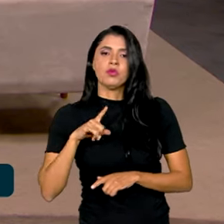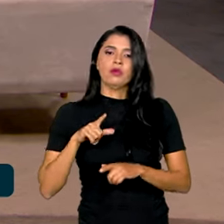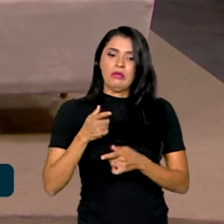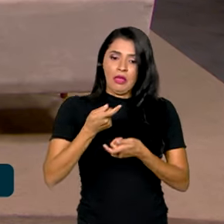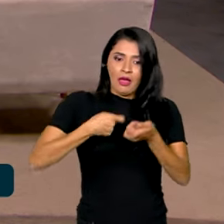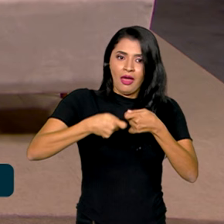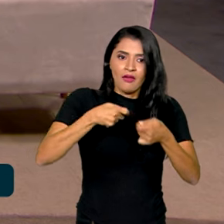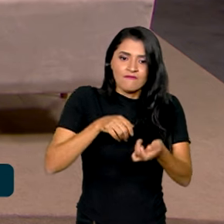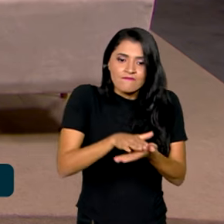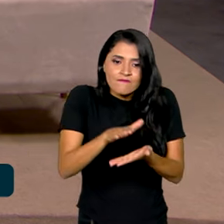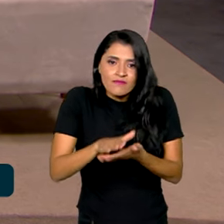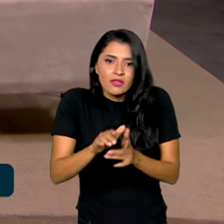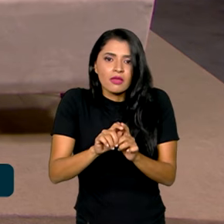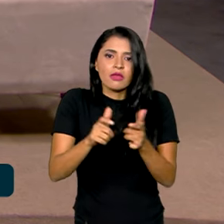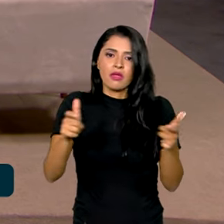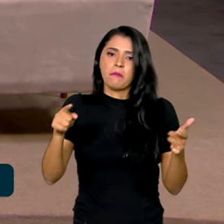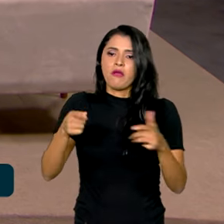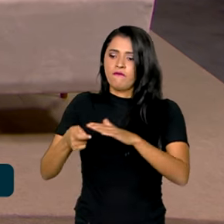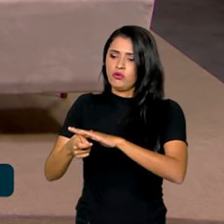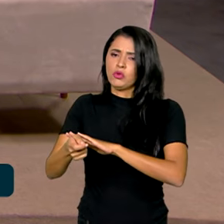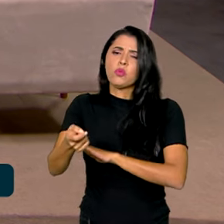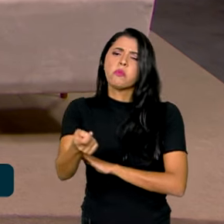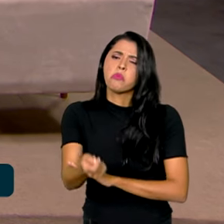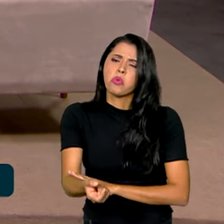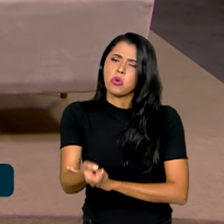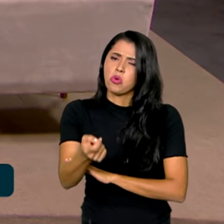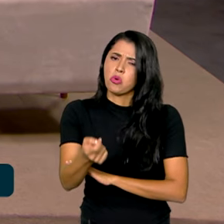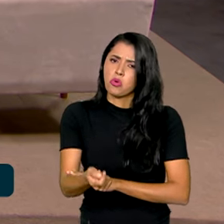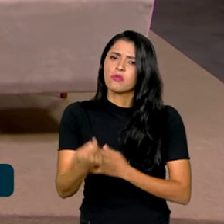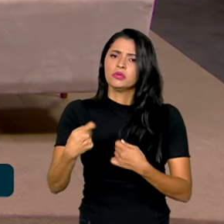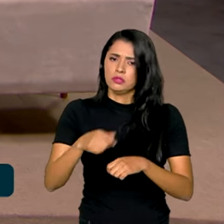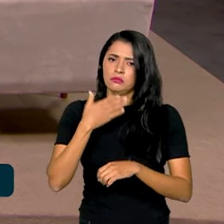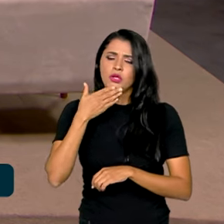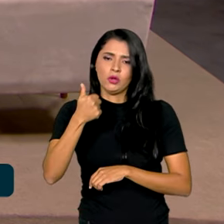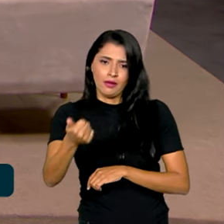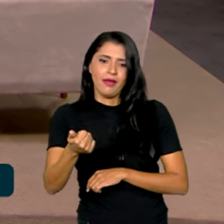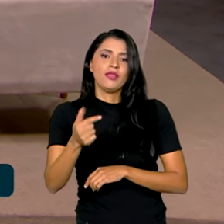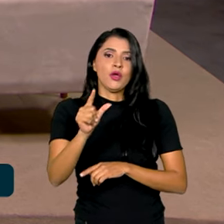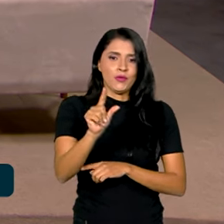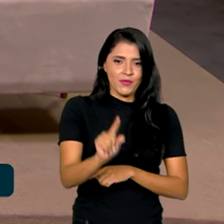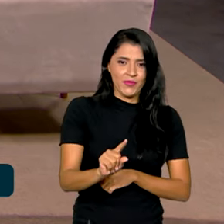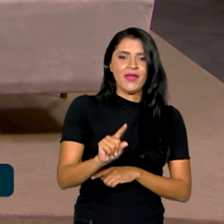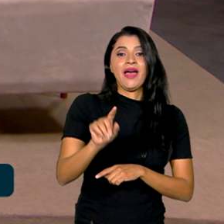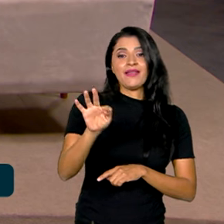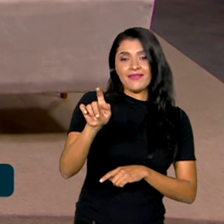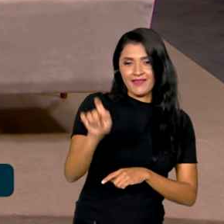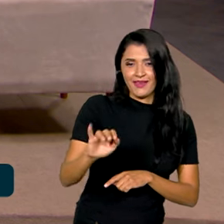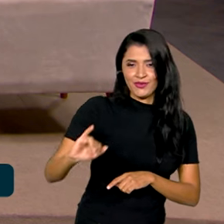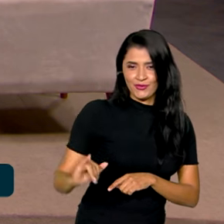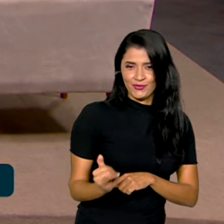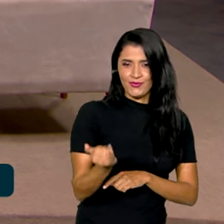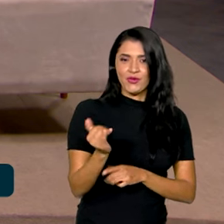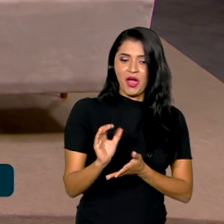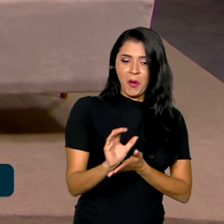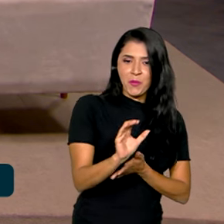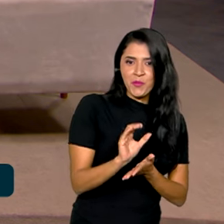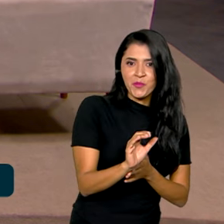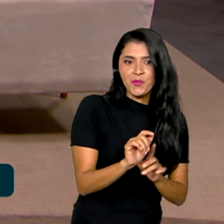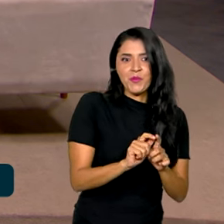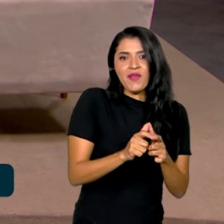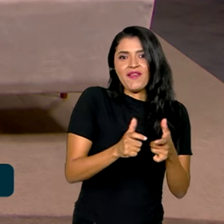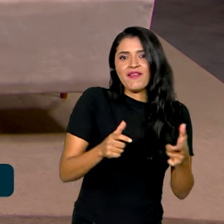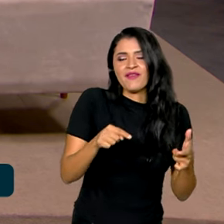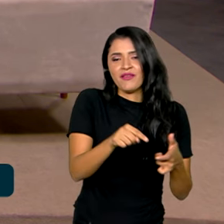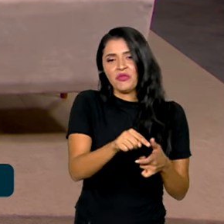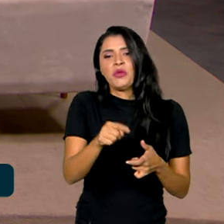crescendo, mas o investimento ainda está fraco. Então, a redução da taxa de juros, a perspectiva é aumento de investimento, melhoria também